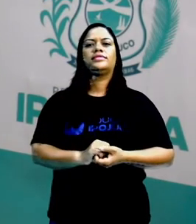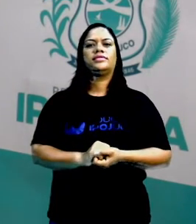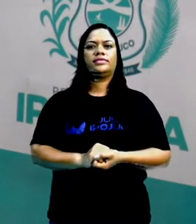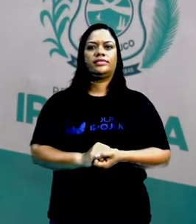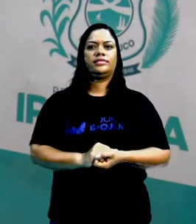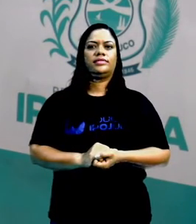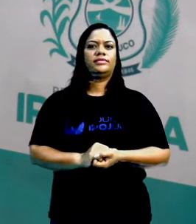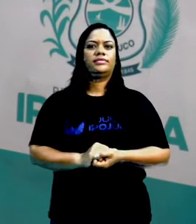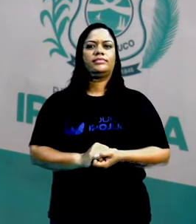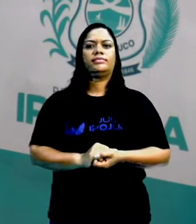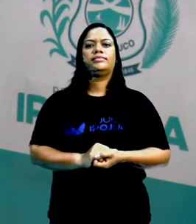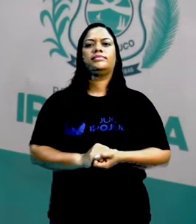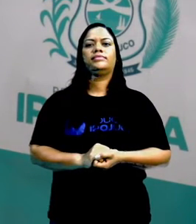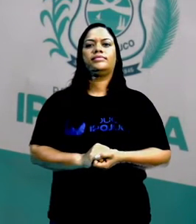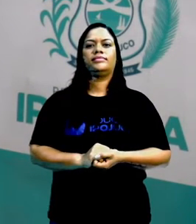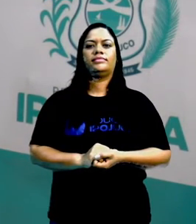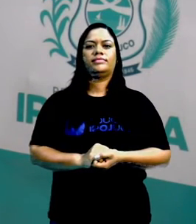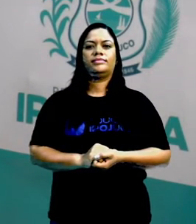transmitem